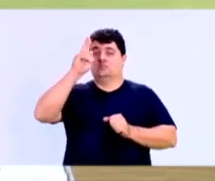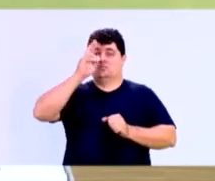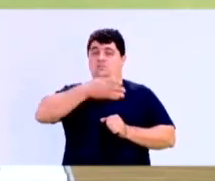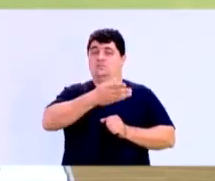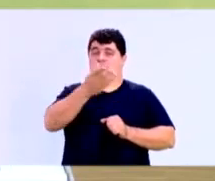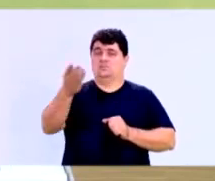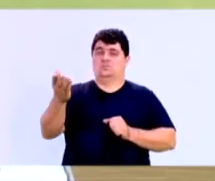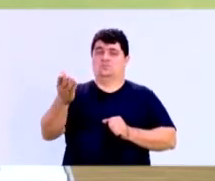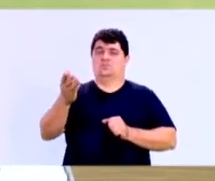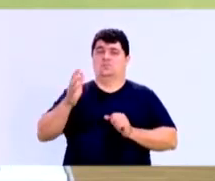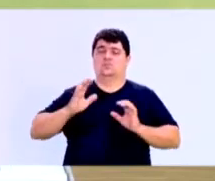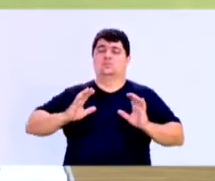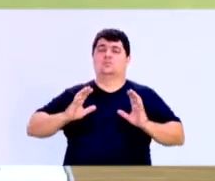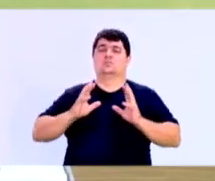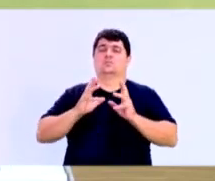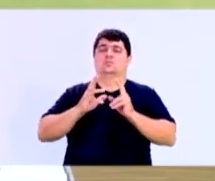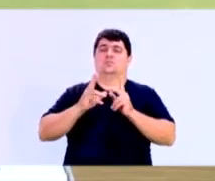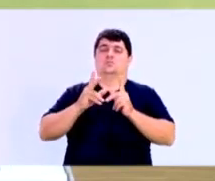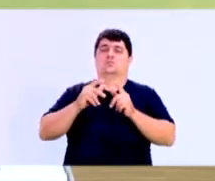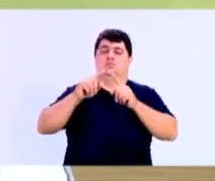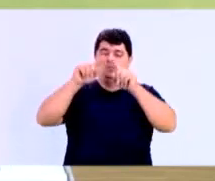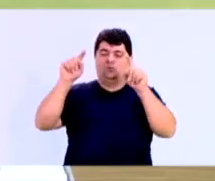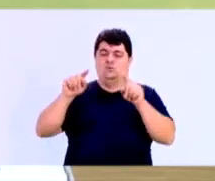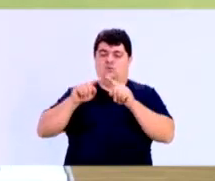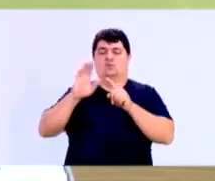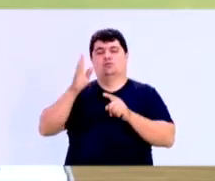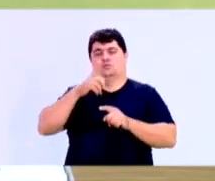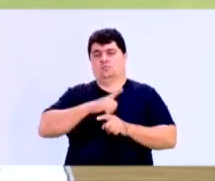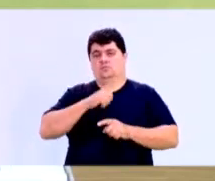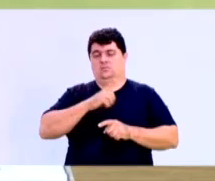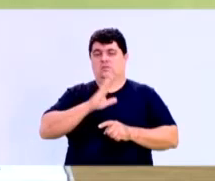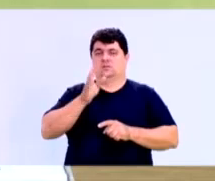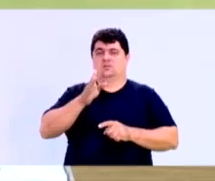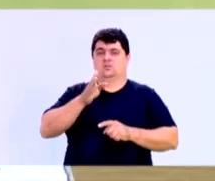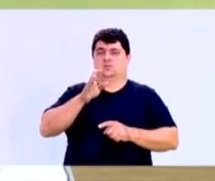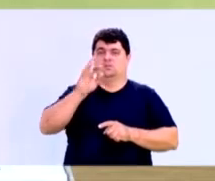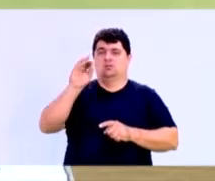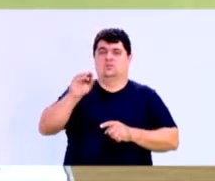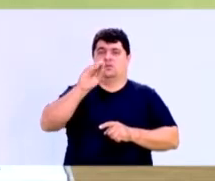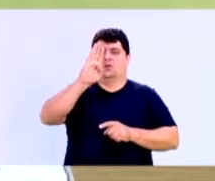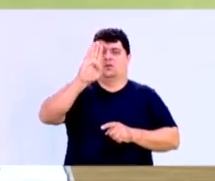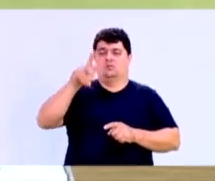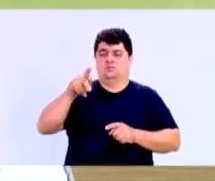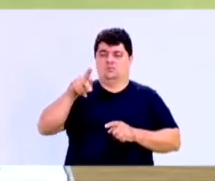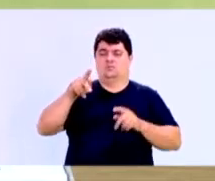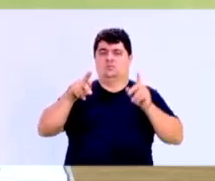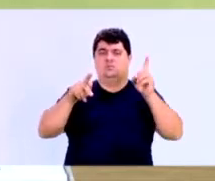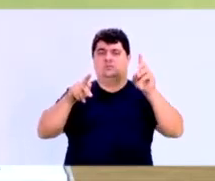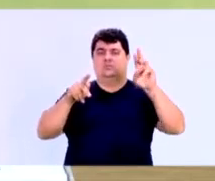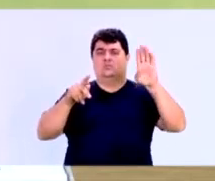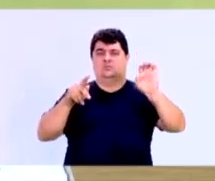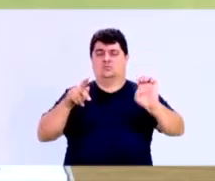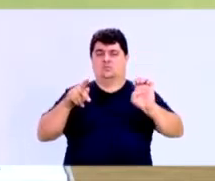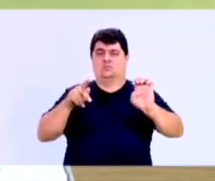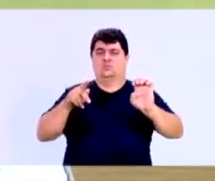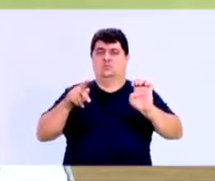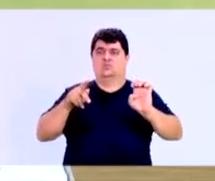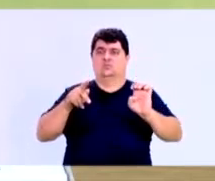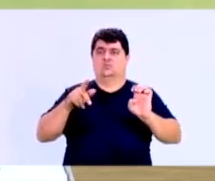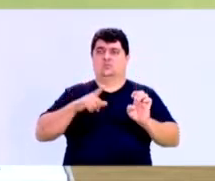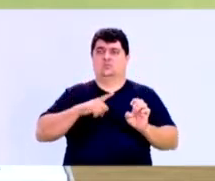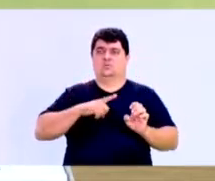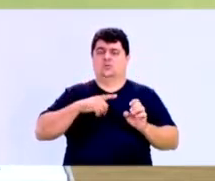que todas as fórmulas vocês já têm, e é só ir lá no balanço patrimonial e na DRE. Aqui estão com